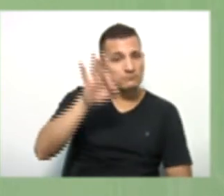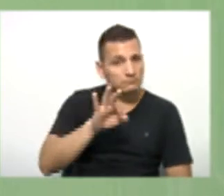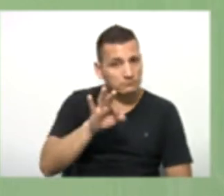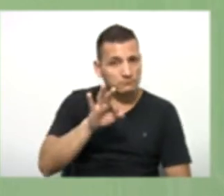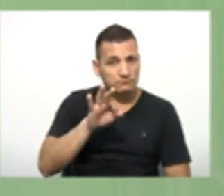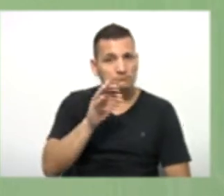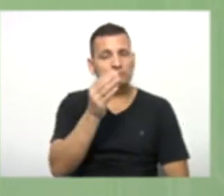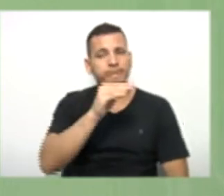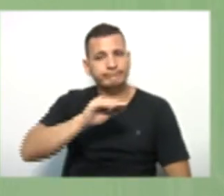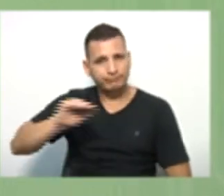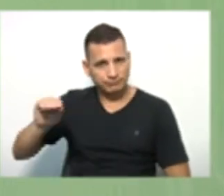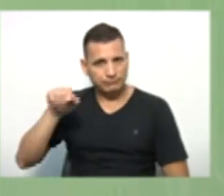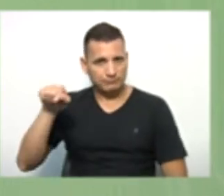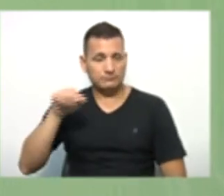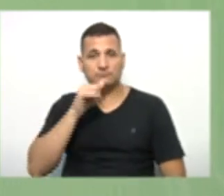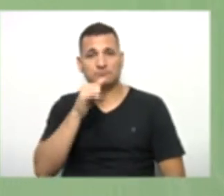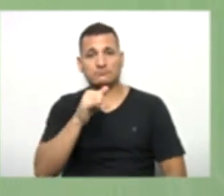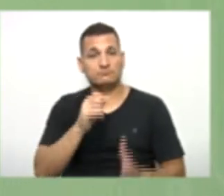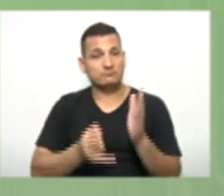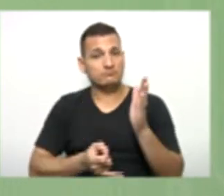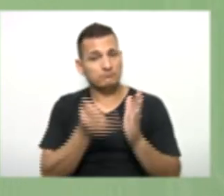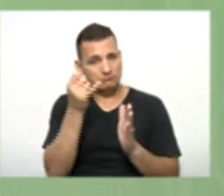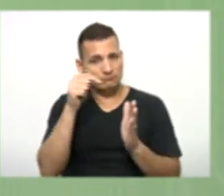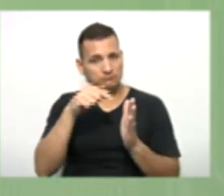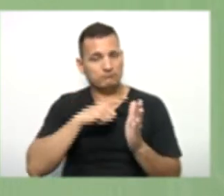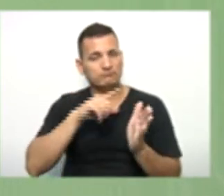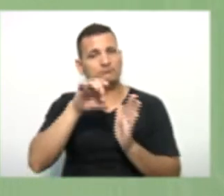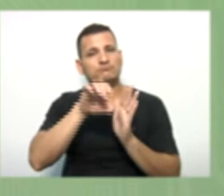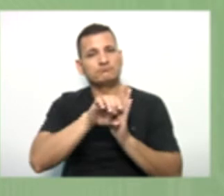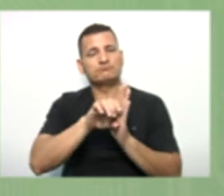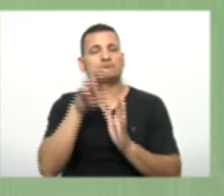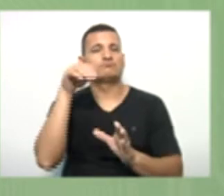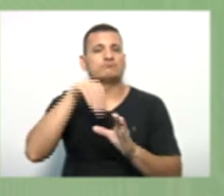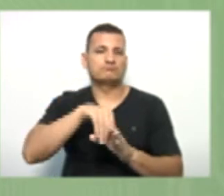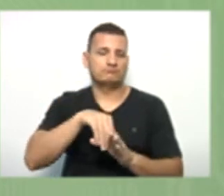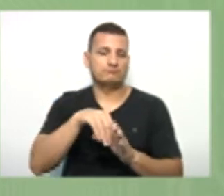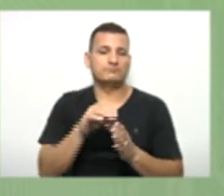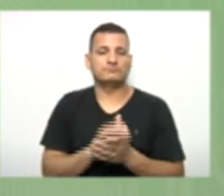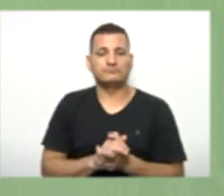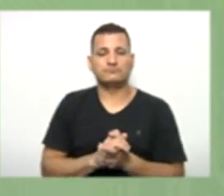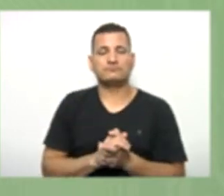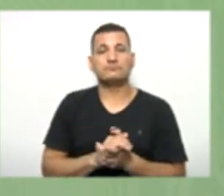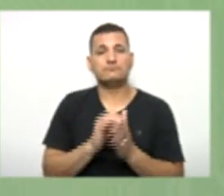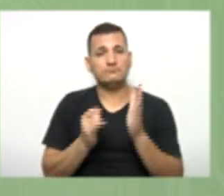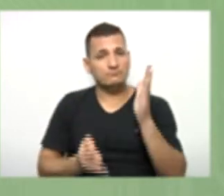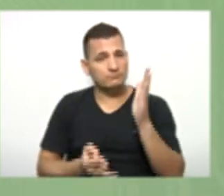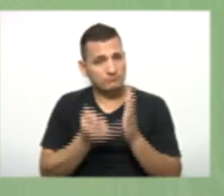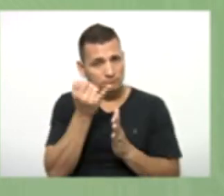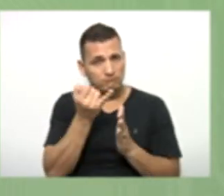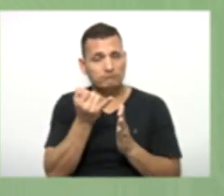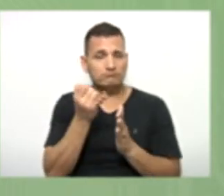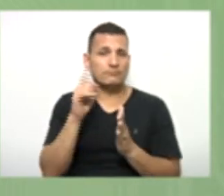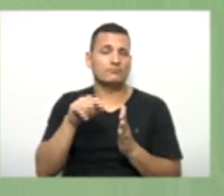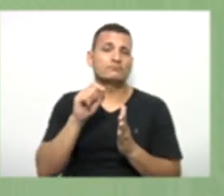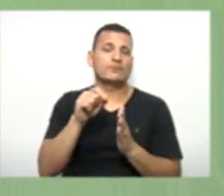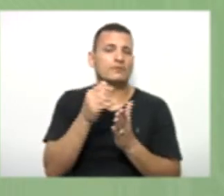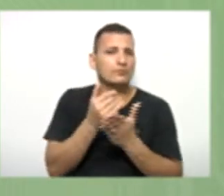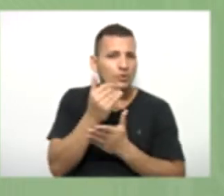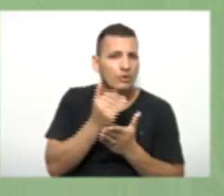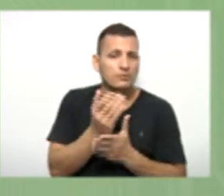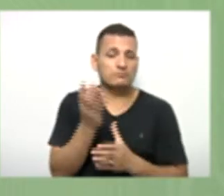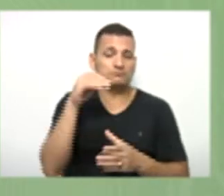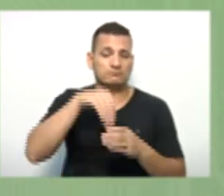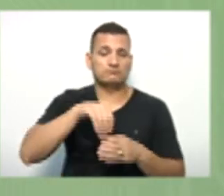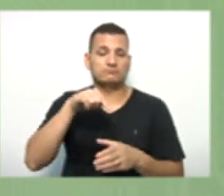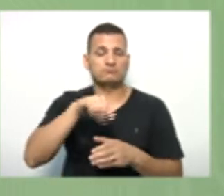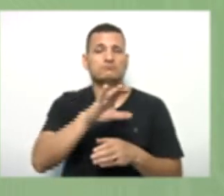previsão. Os juros do capital são deduzidas das sobras dos atos cooperativos. Então, só